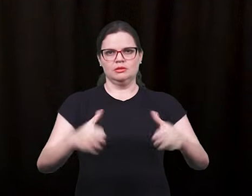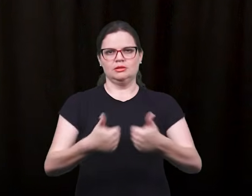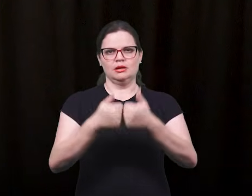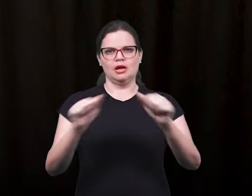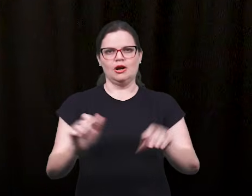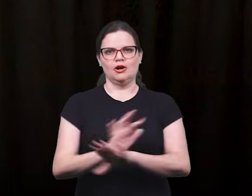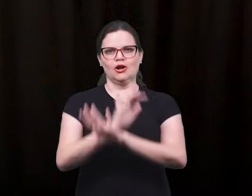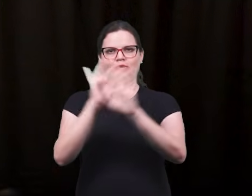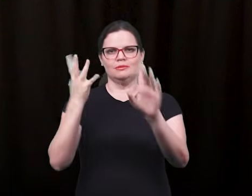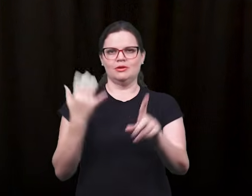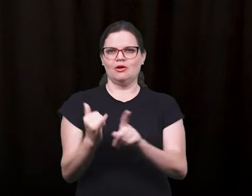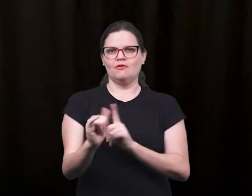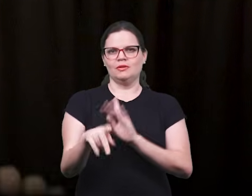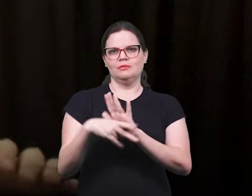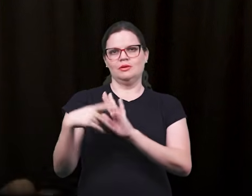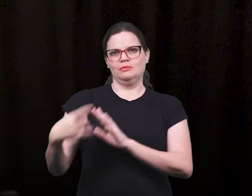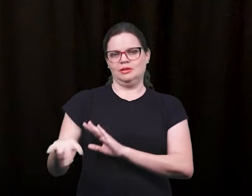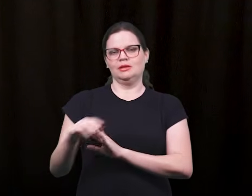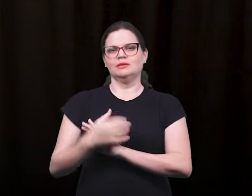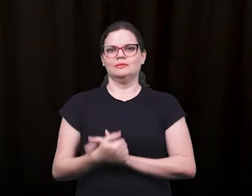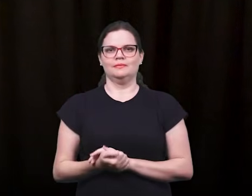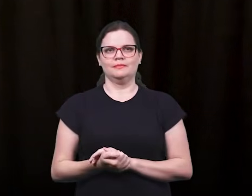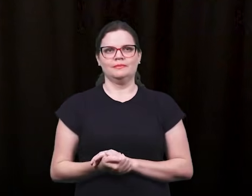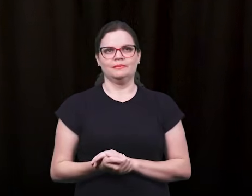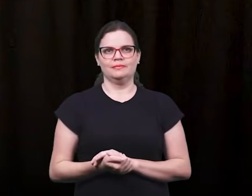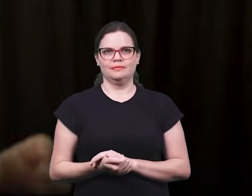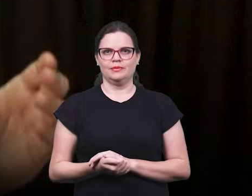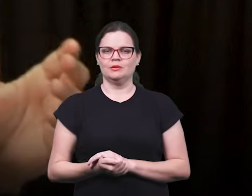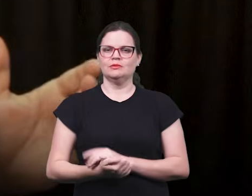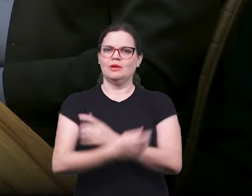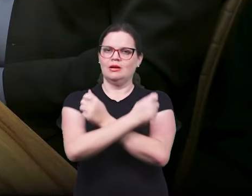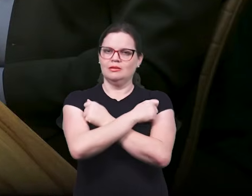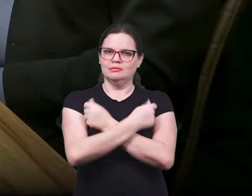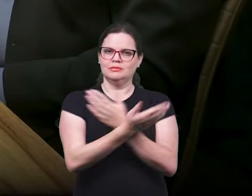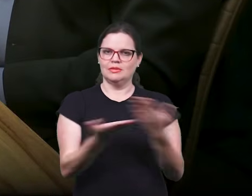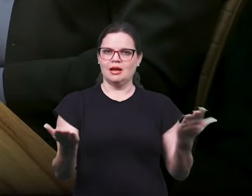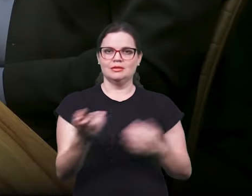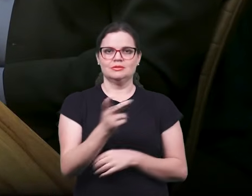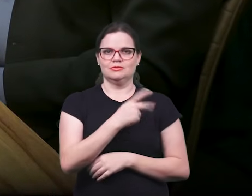aspecto glorioso e profético do tabernáculo. Deixo